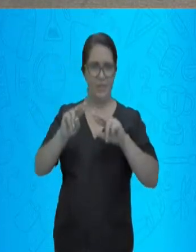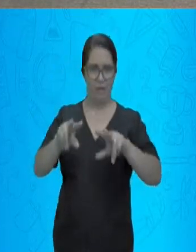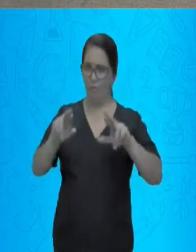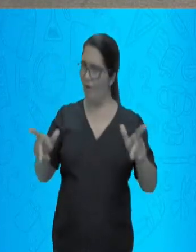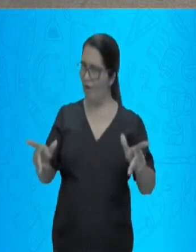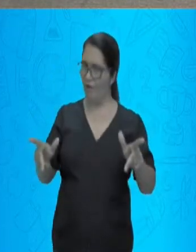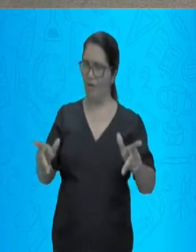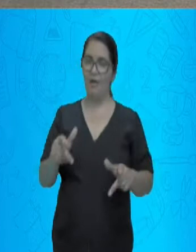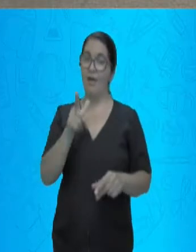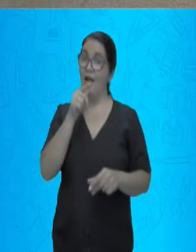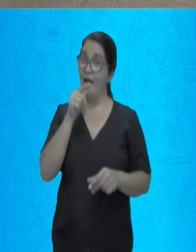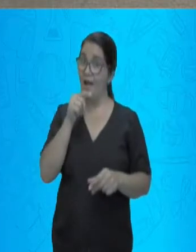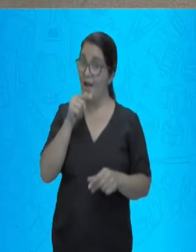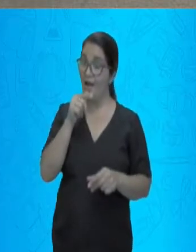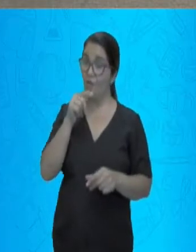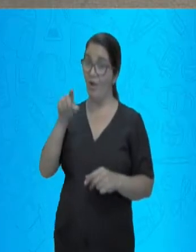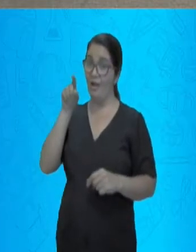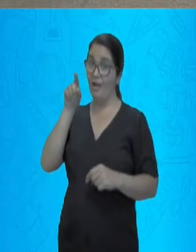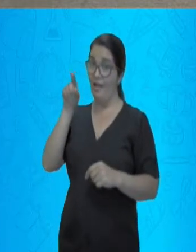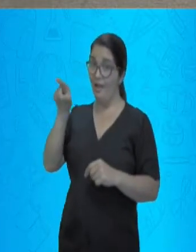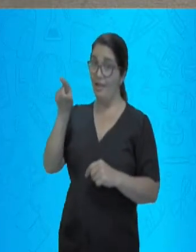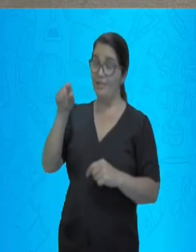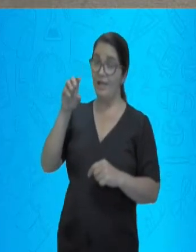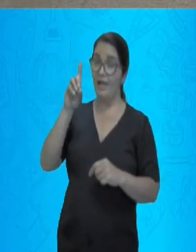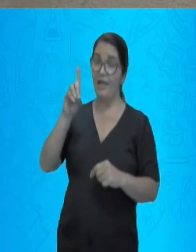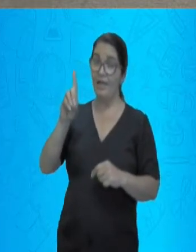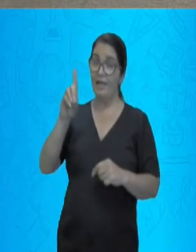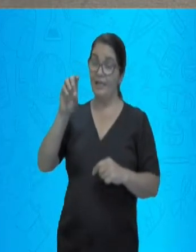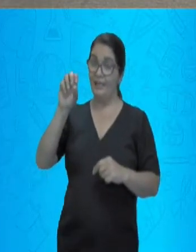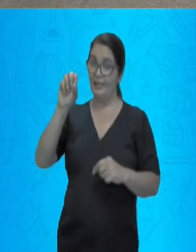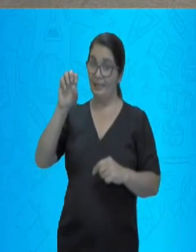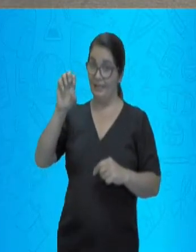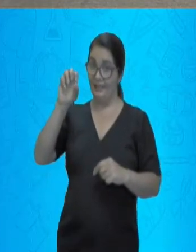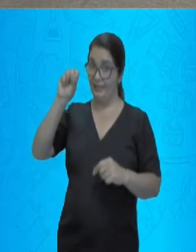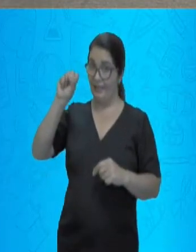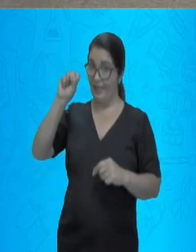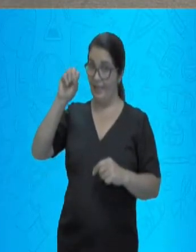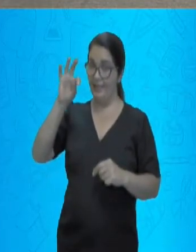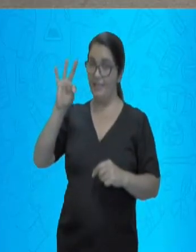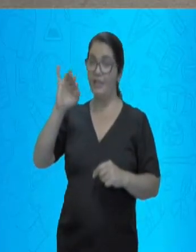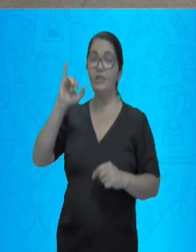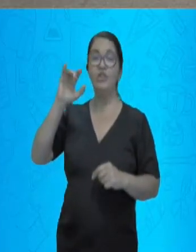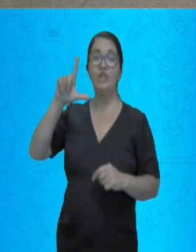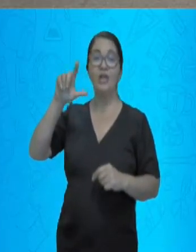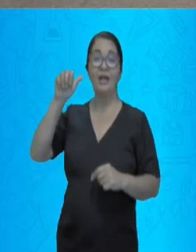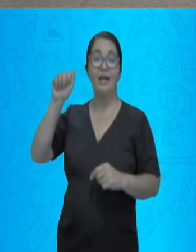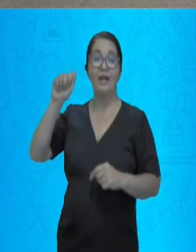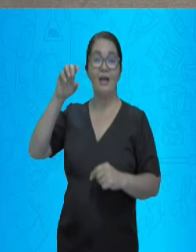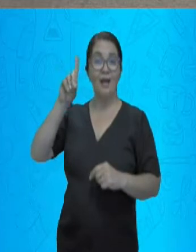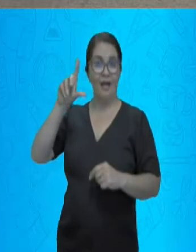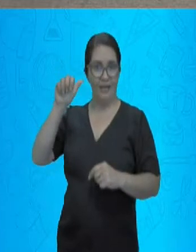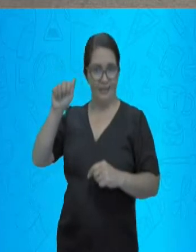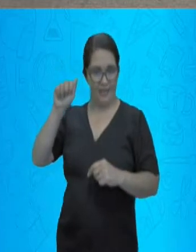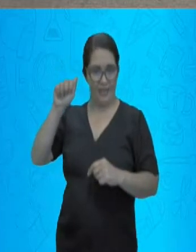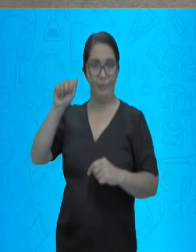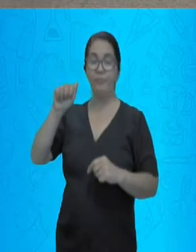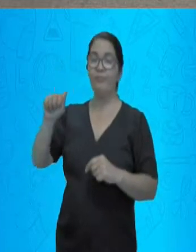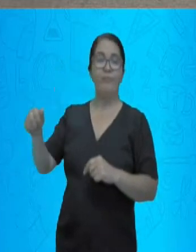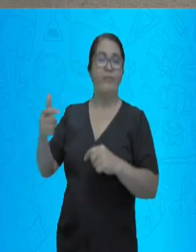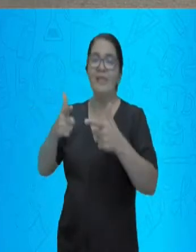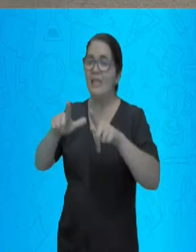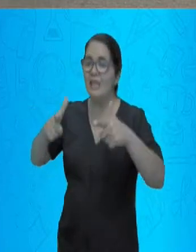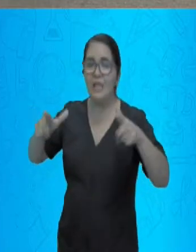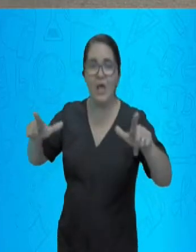água destilada, ela não tem sais minerais. Ela é